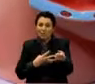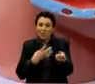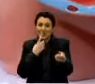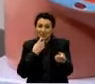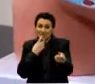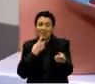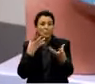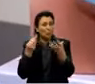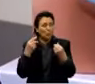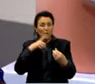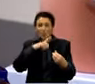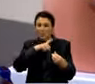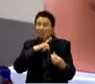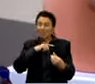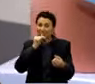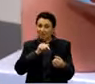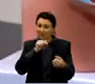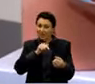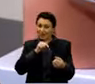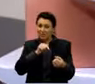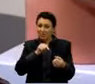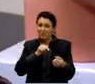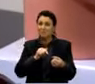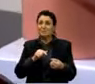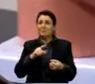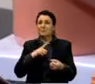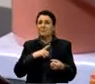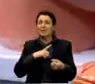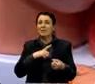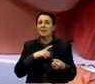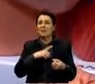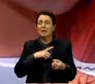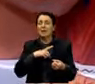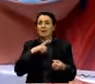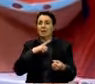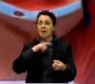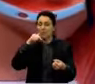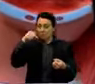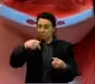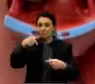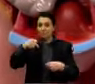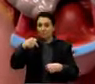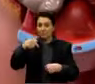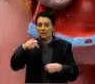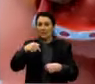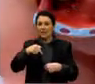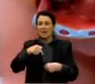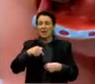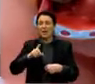é bastante vascularizado. Aqui nós temos a presença de bactérias que